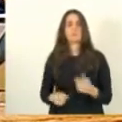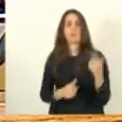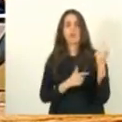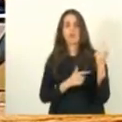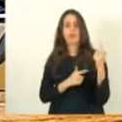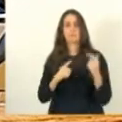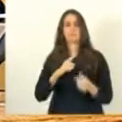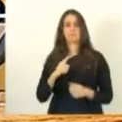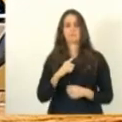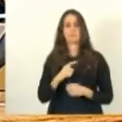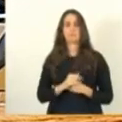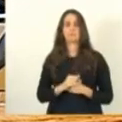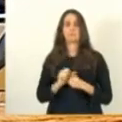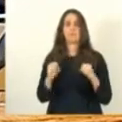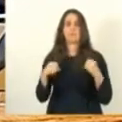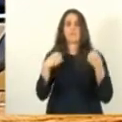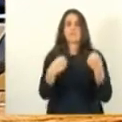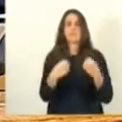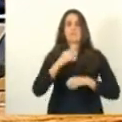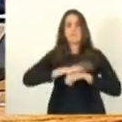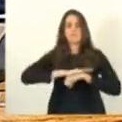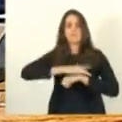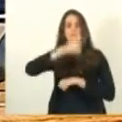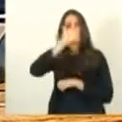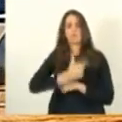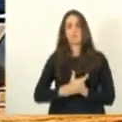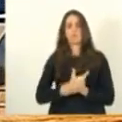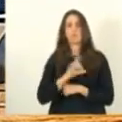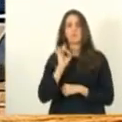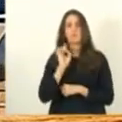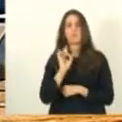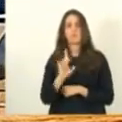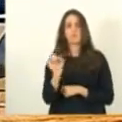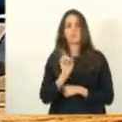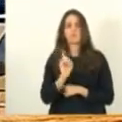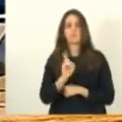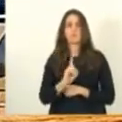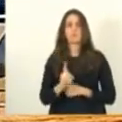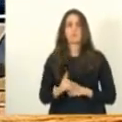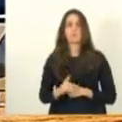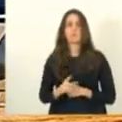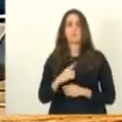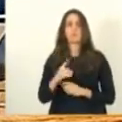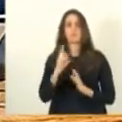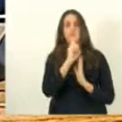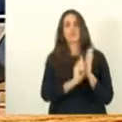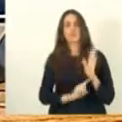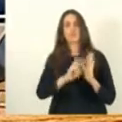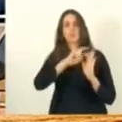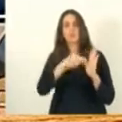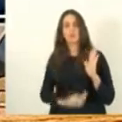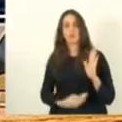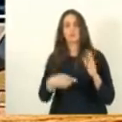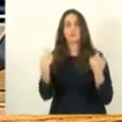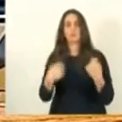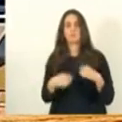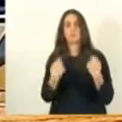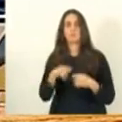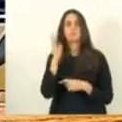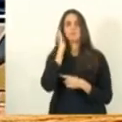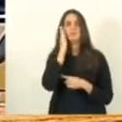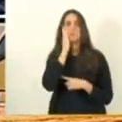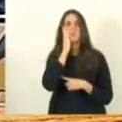armas, não só para defesa própria, não só para defesa pessoal. Os direitos humanos precisam